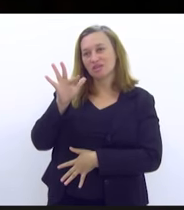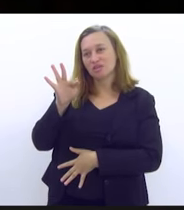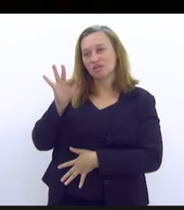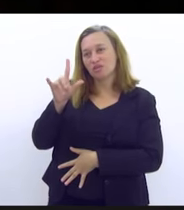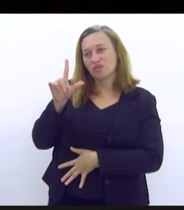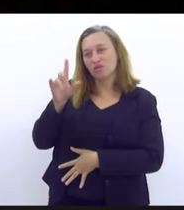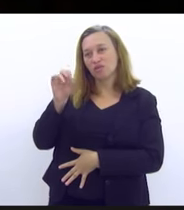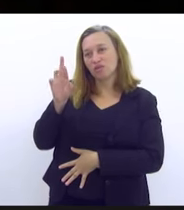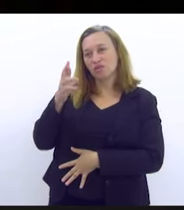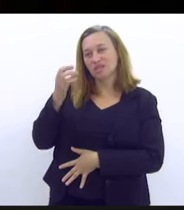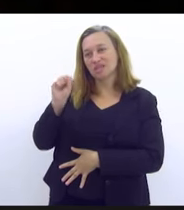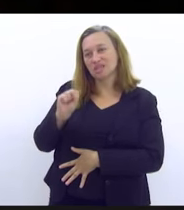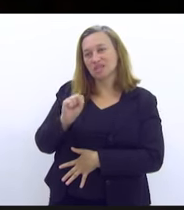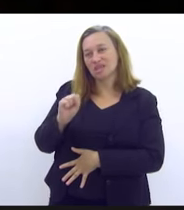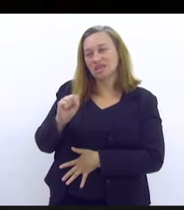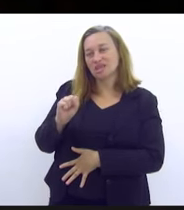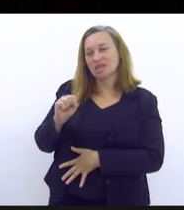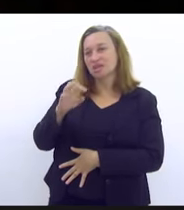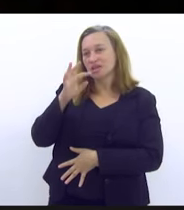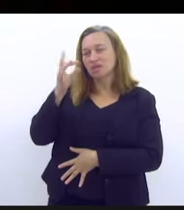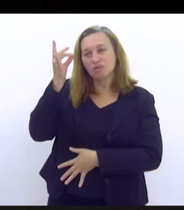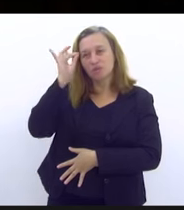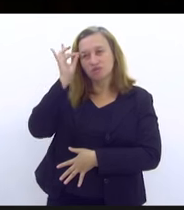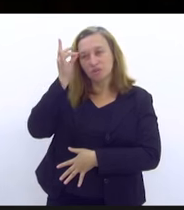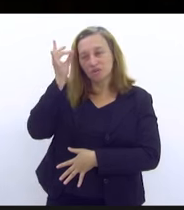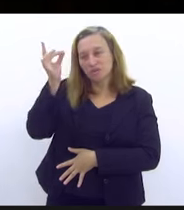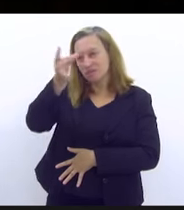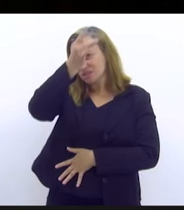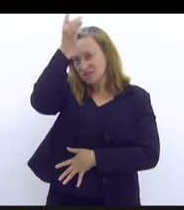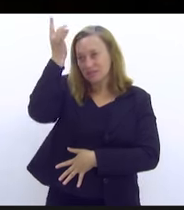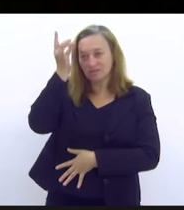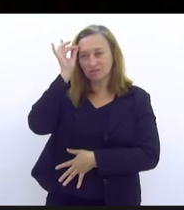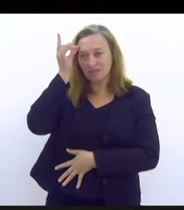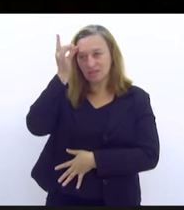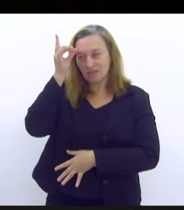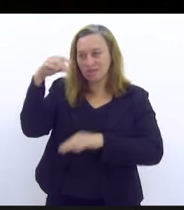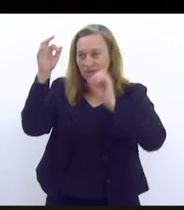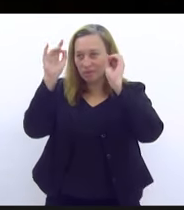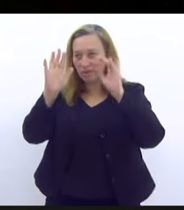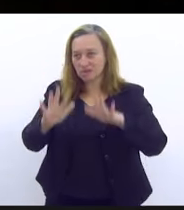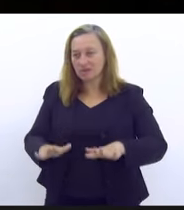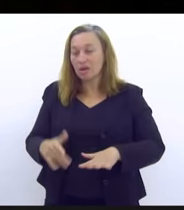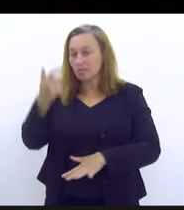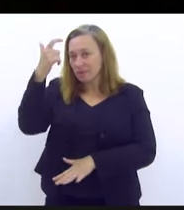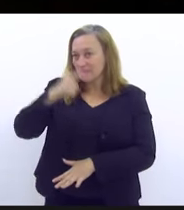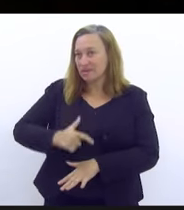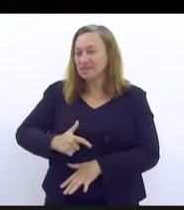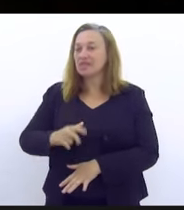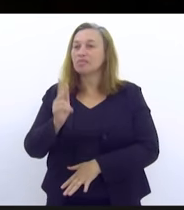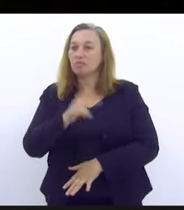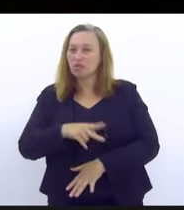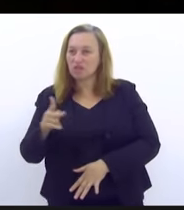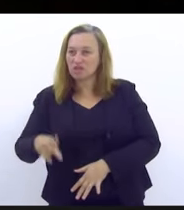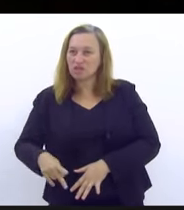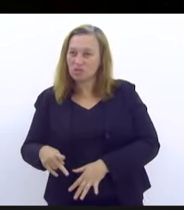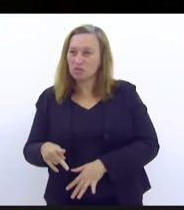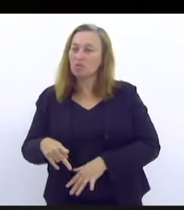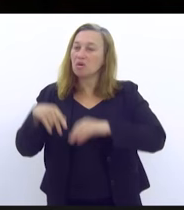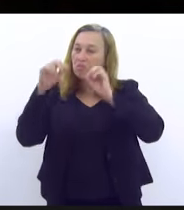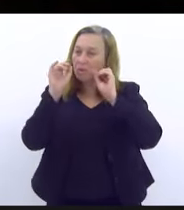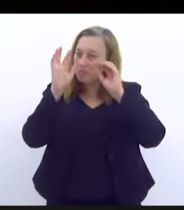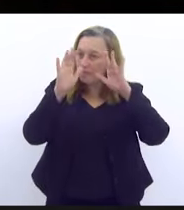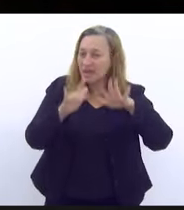o Espírito Santo colocou esse talento. Você sabe, né, tia Ju, para ser educadora, vem um talento